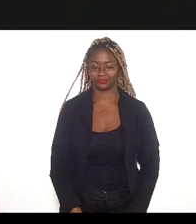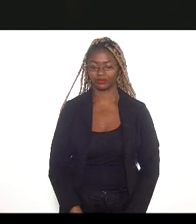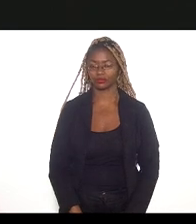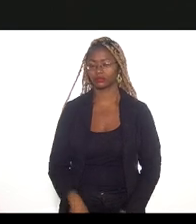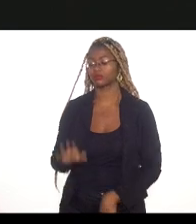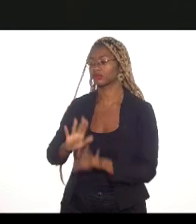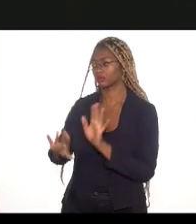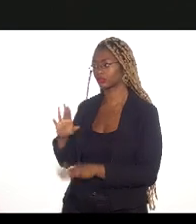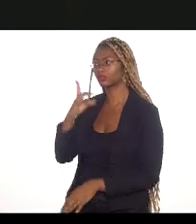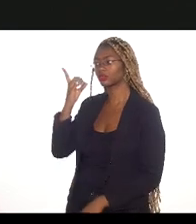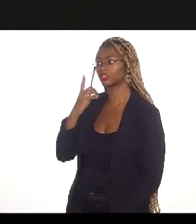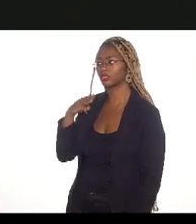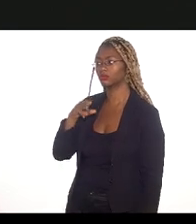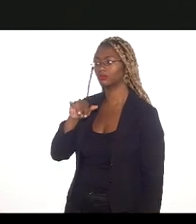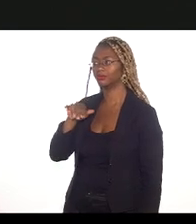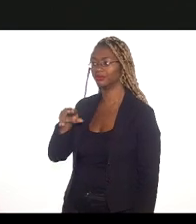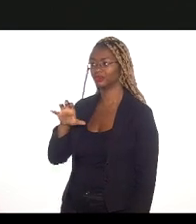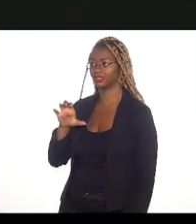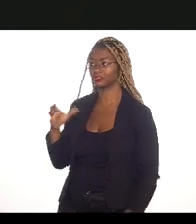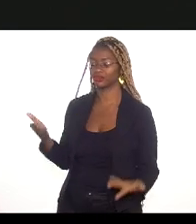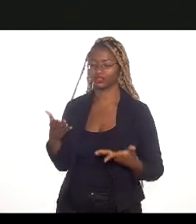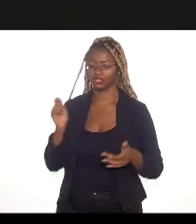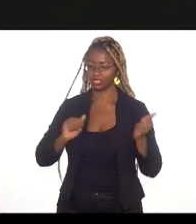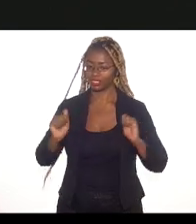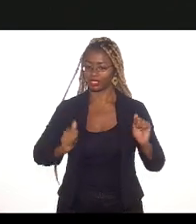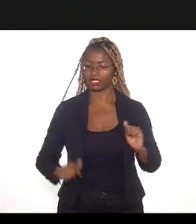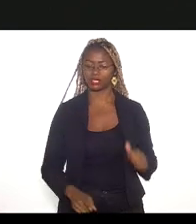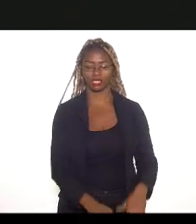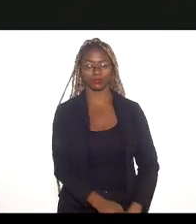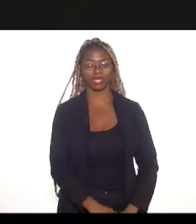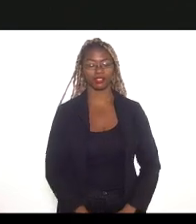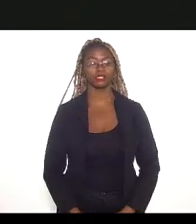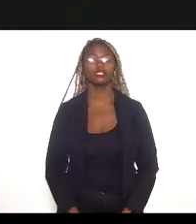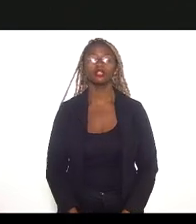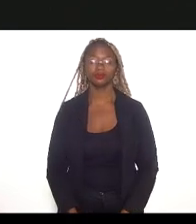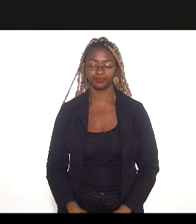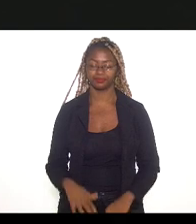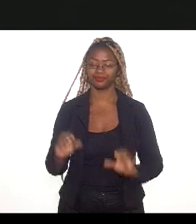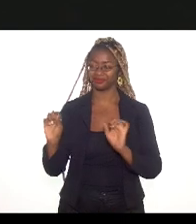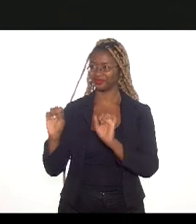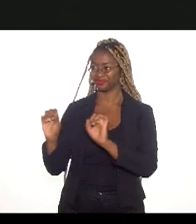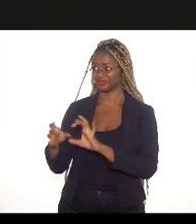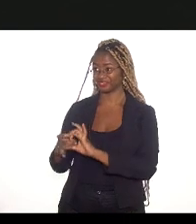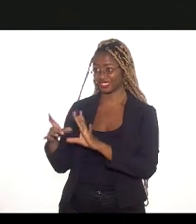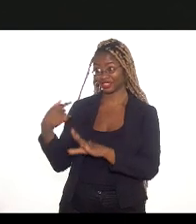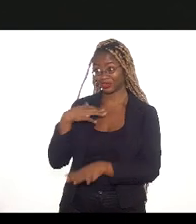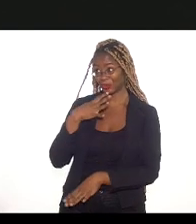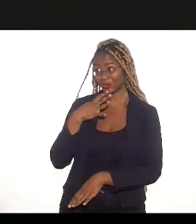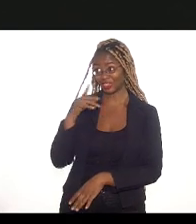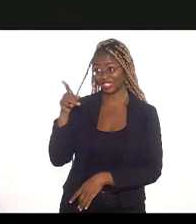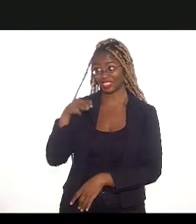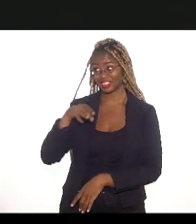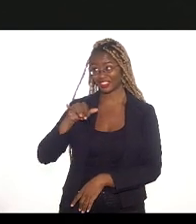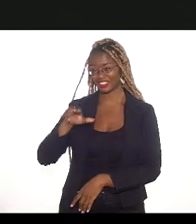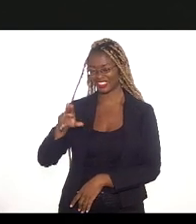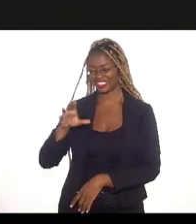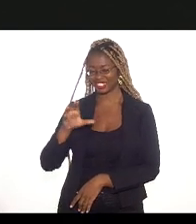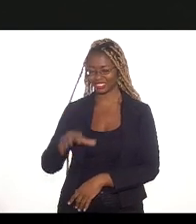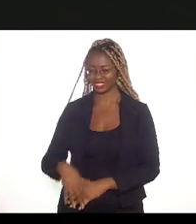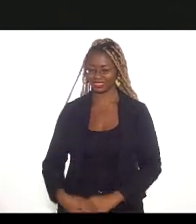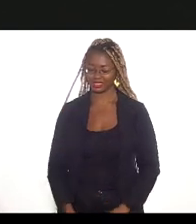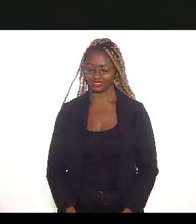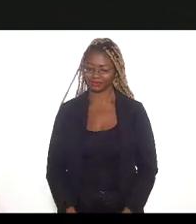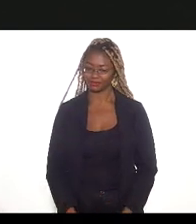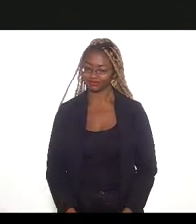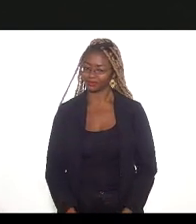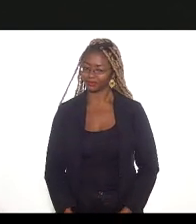está com a corda toda hoje, hein? Eu estou tomando conta dele. Pode deixar, eu conheço bem. Ô, Max,